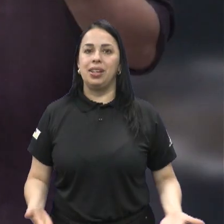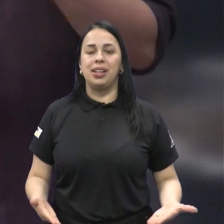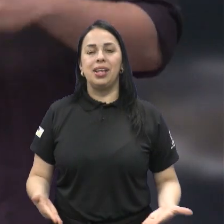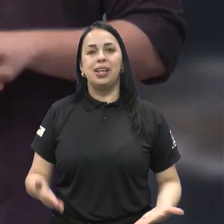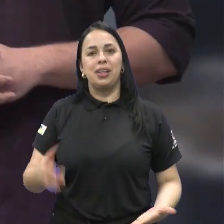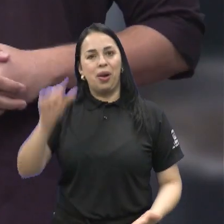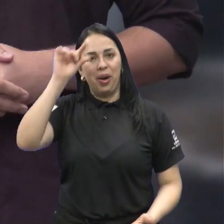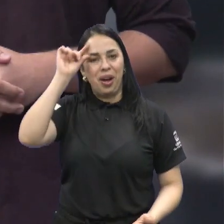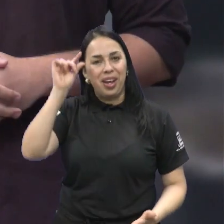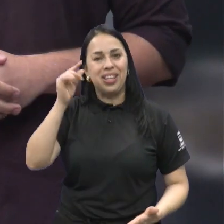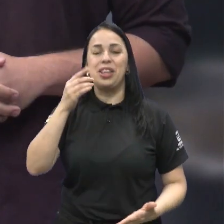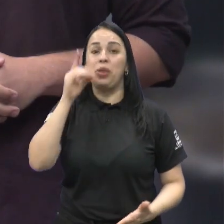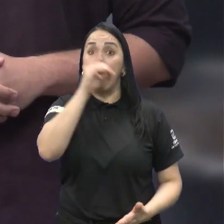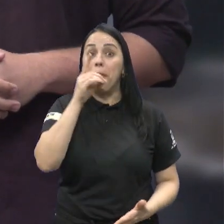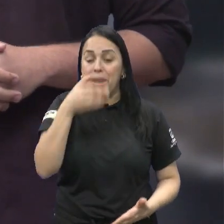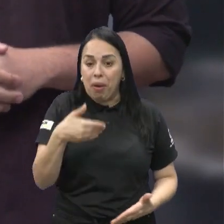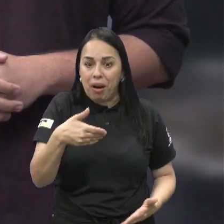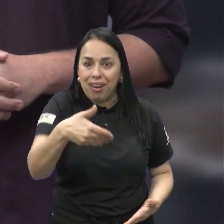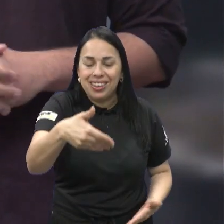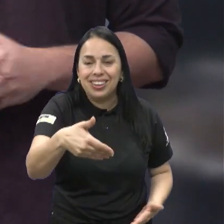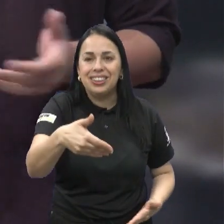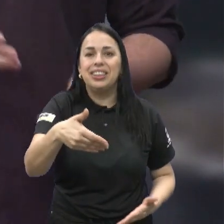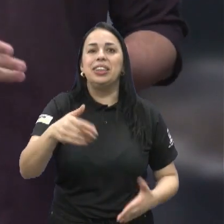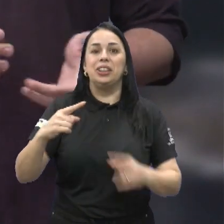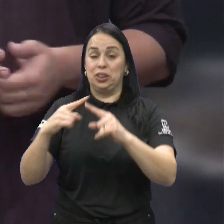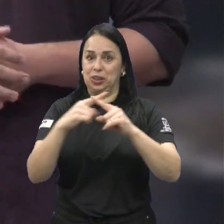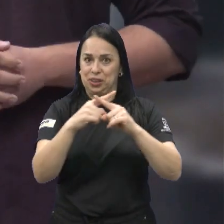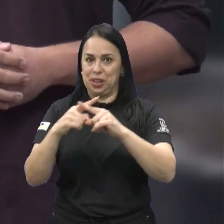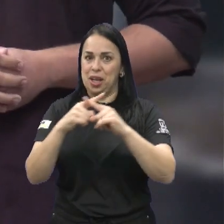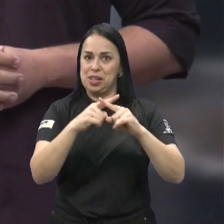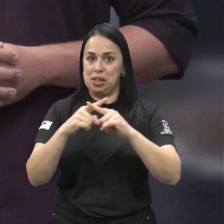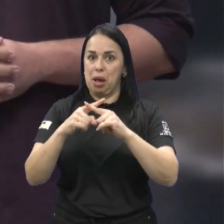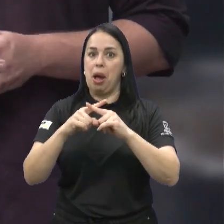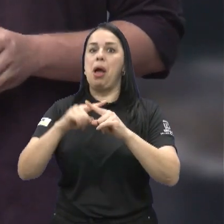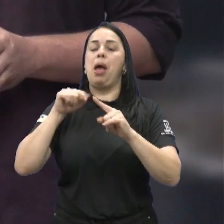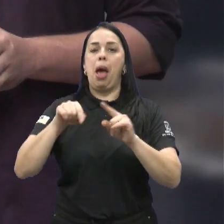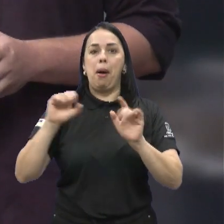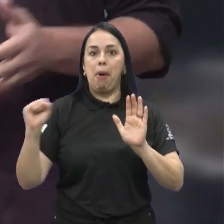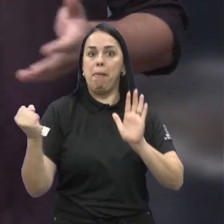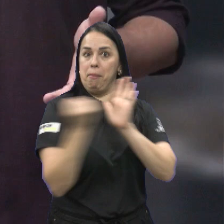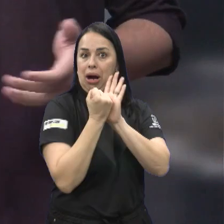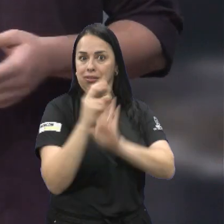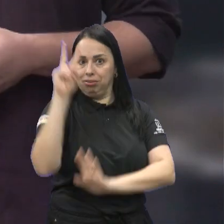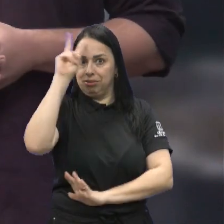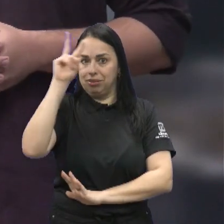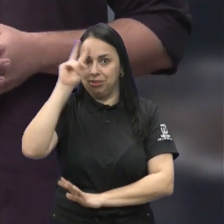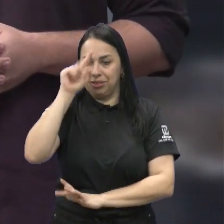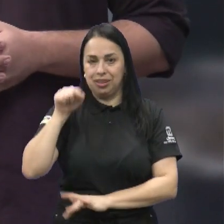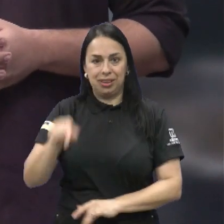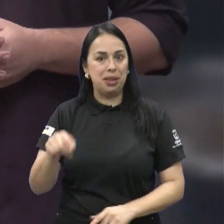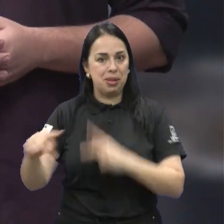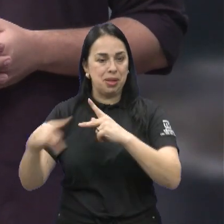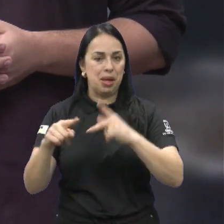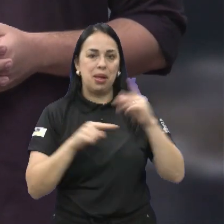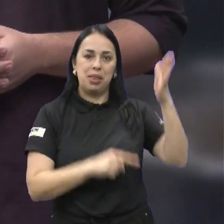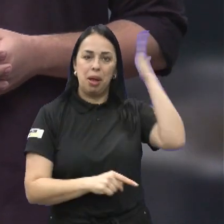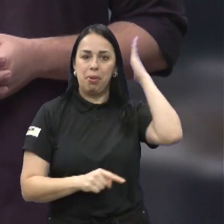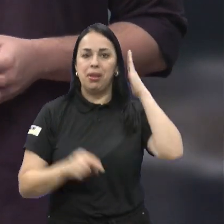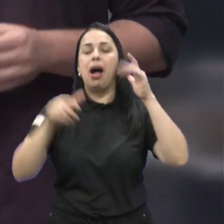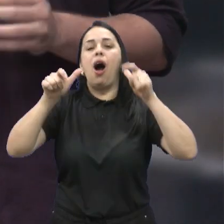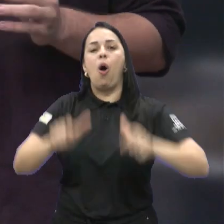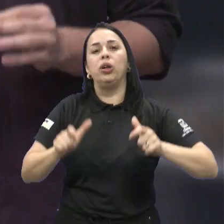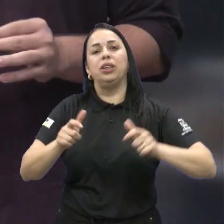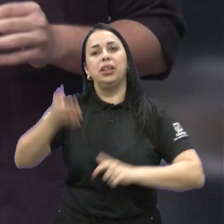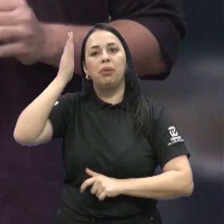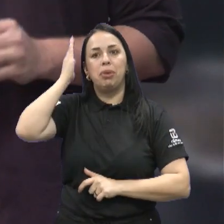Vieira! No próximo domingo tem mais um Clássico do Vale, mais um São José e Taubaté, desta vez lá no estádio Joaquinzão. Jogo que